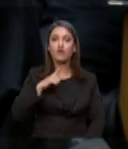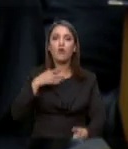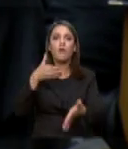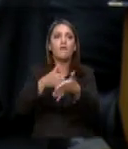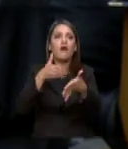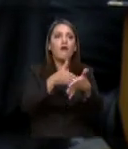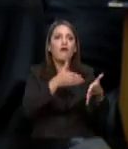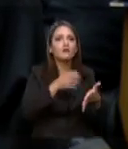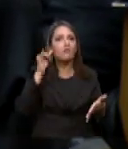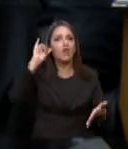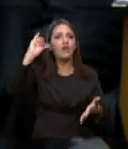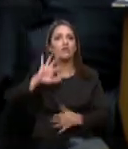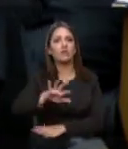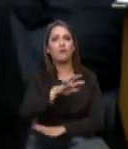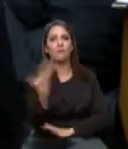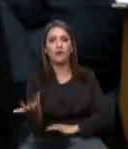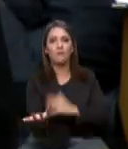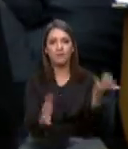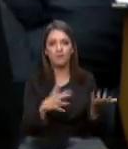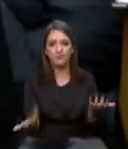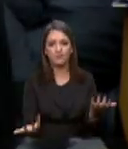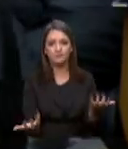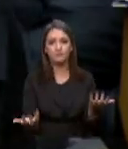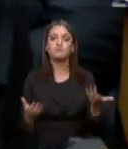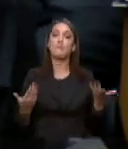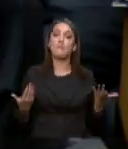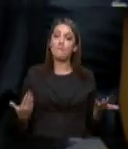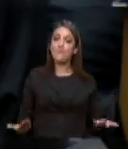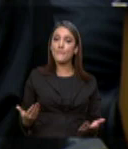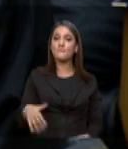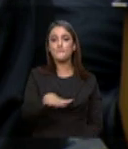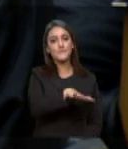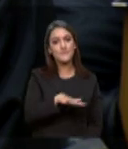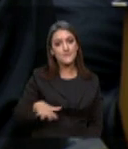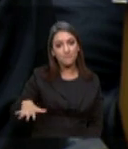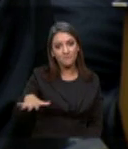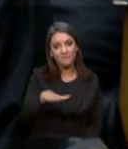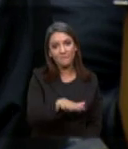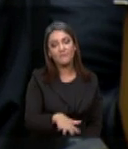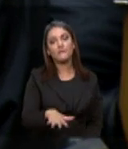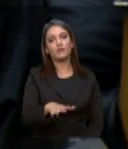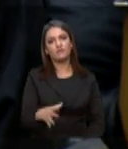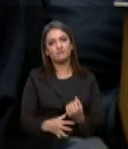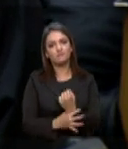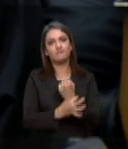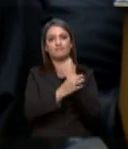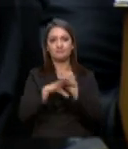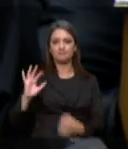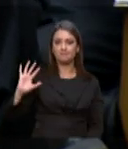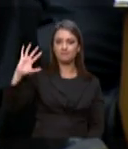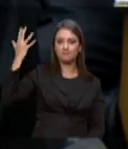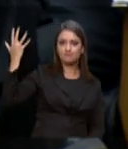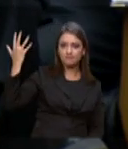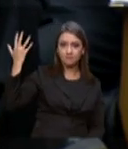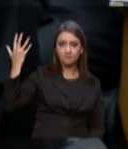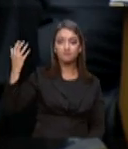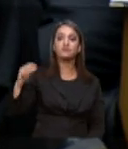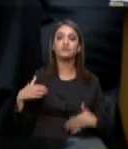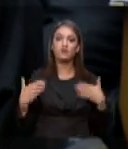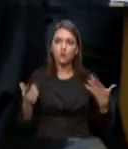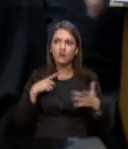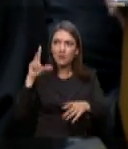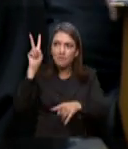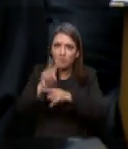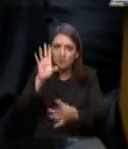territoriais contra o desmatamento. São essas áreas de segurança climática que, ao serem